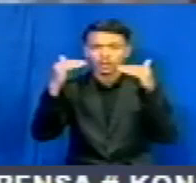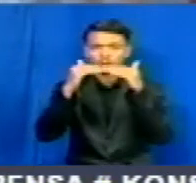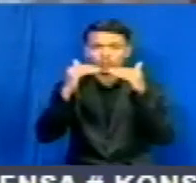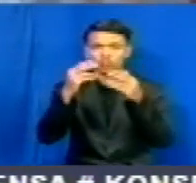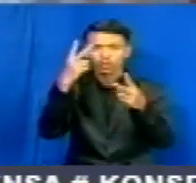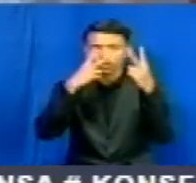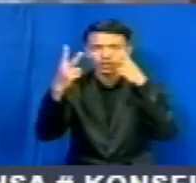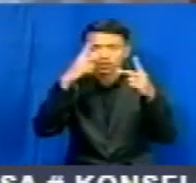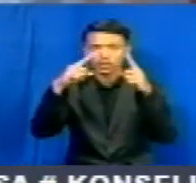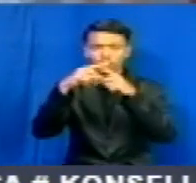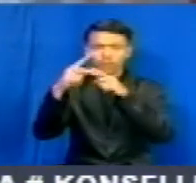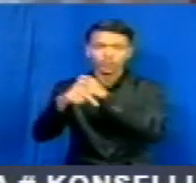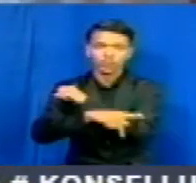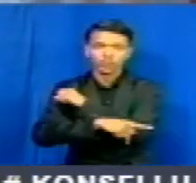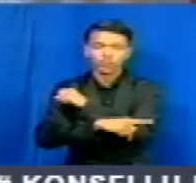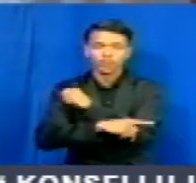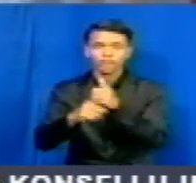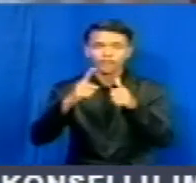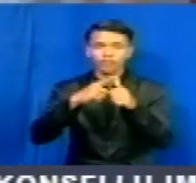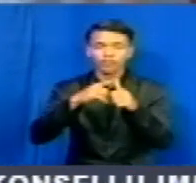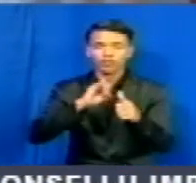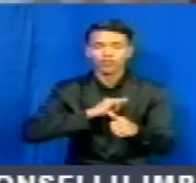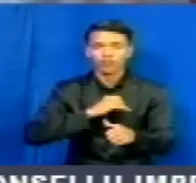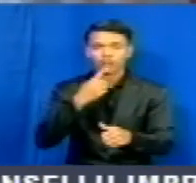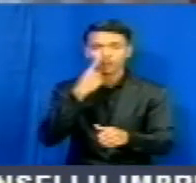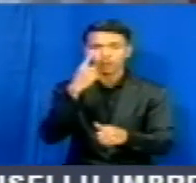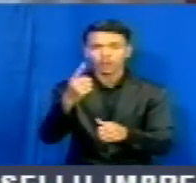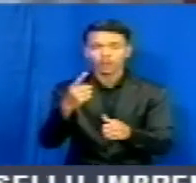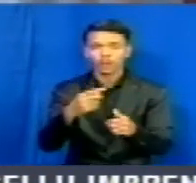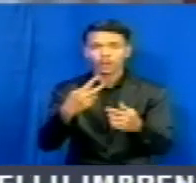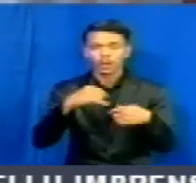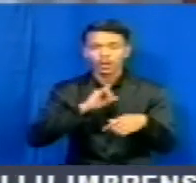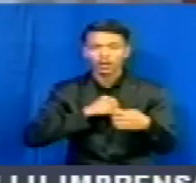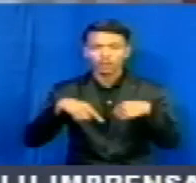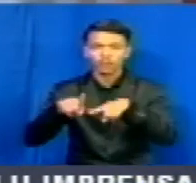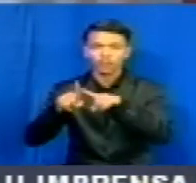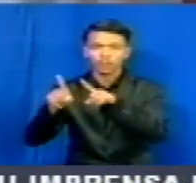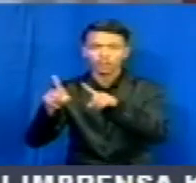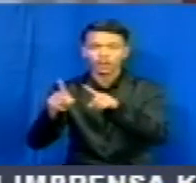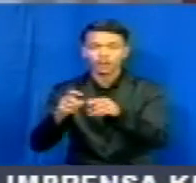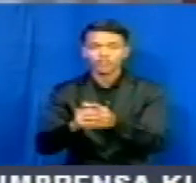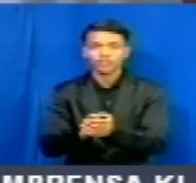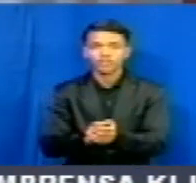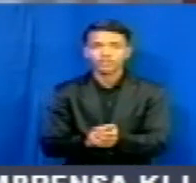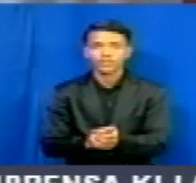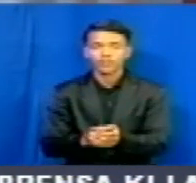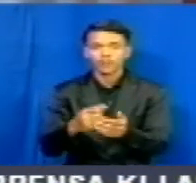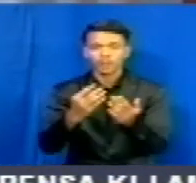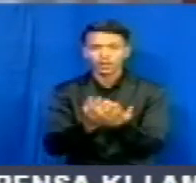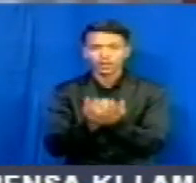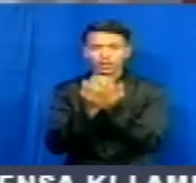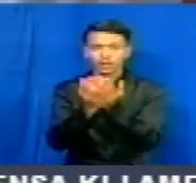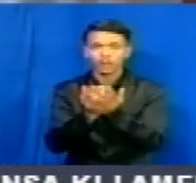ba visita ba Portugal, yeah? Primeiro hawa atende a primeira vez ba estaleiro ne no mos ba rone.